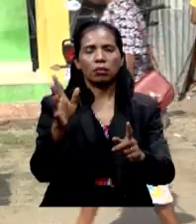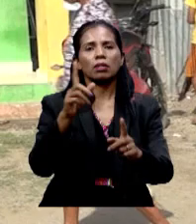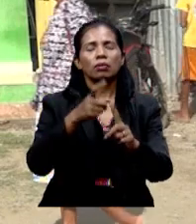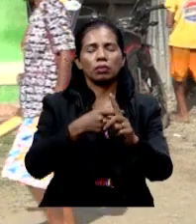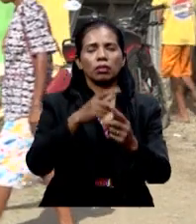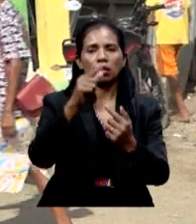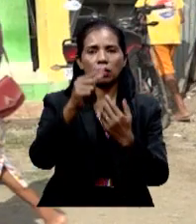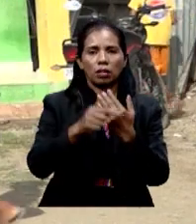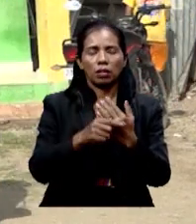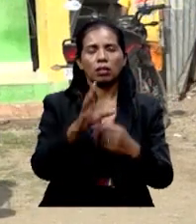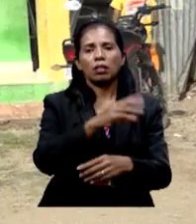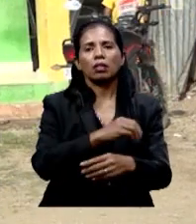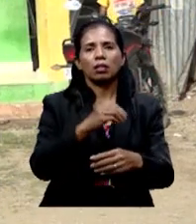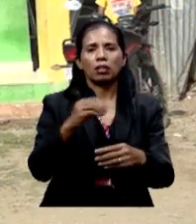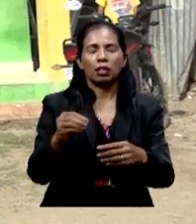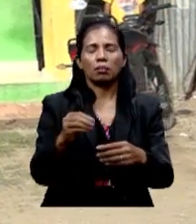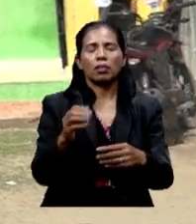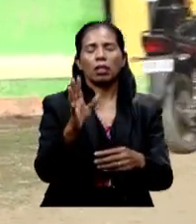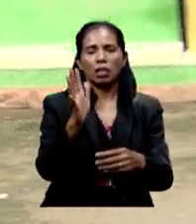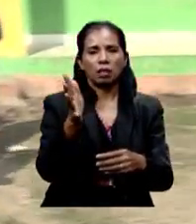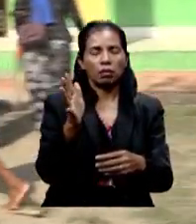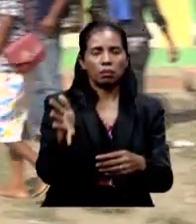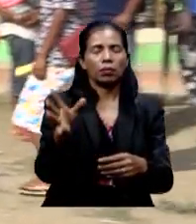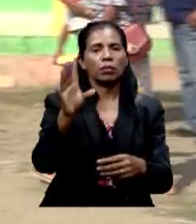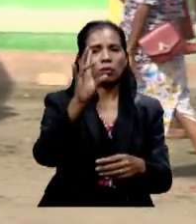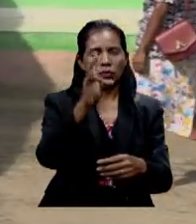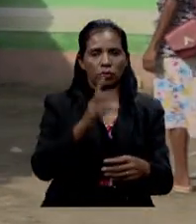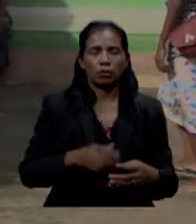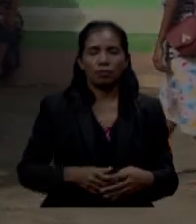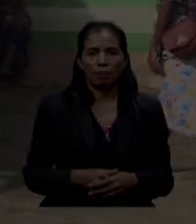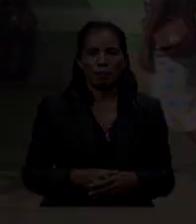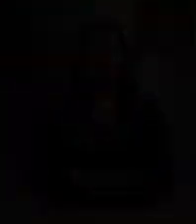saiba dólar lima nulo resingheto. Agustin da Costa, Celina Lopes, GMN.